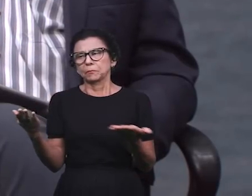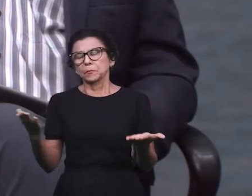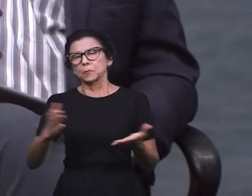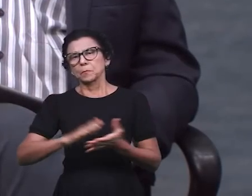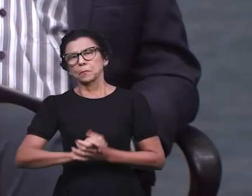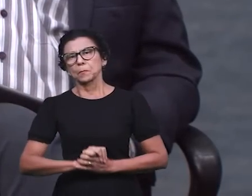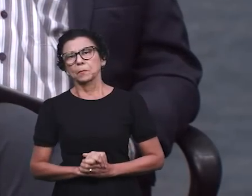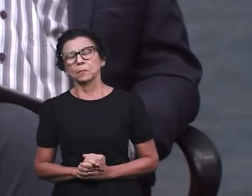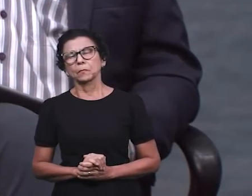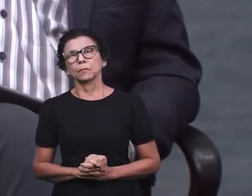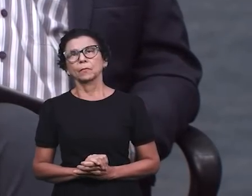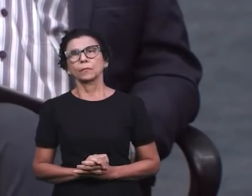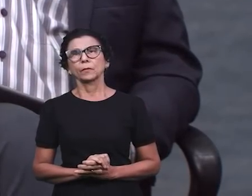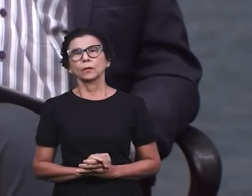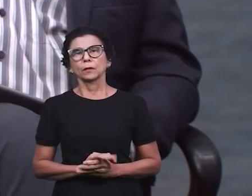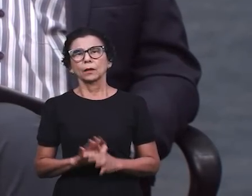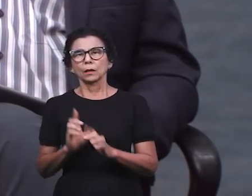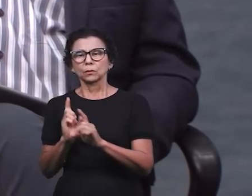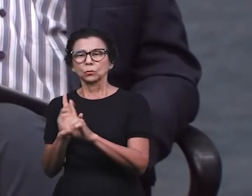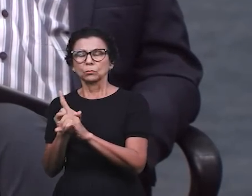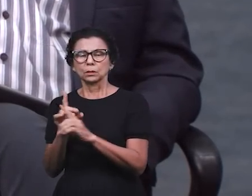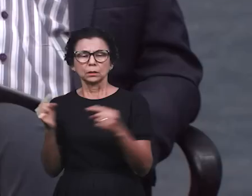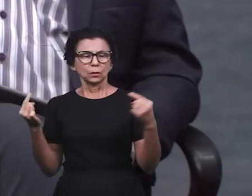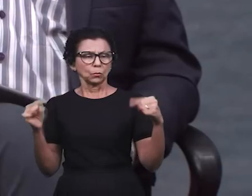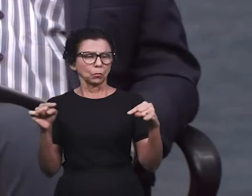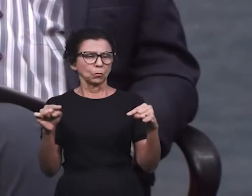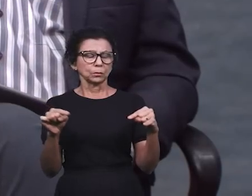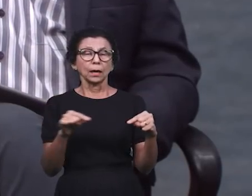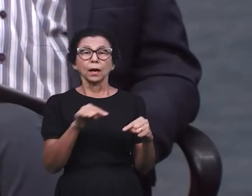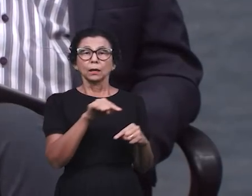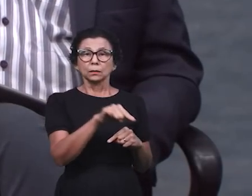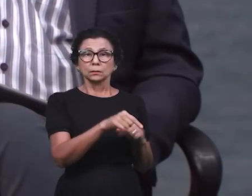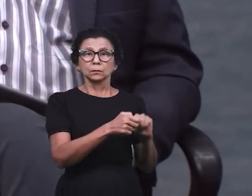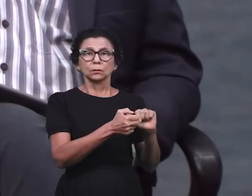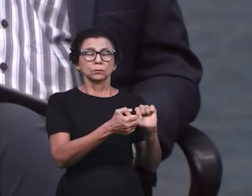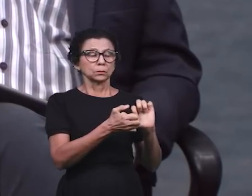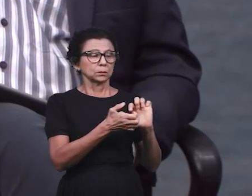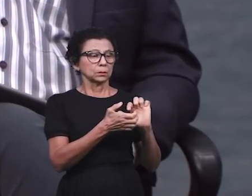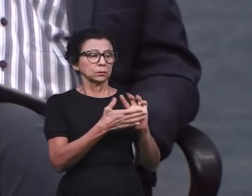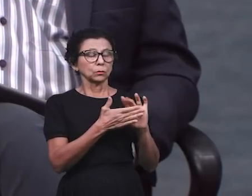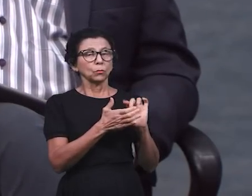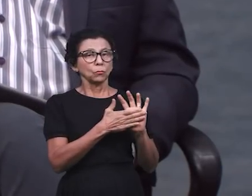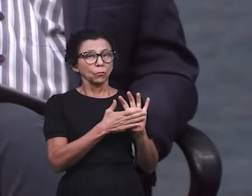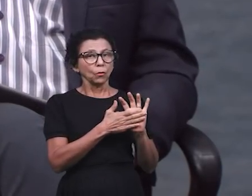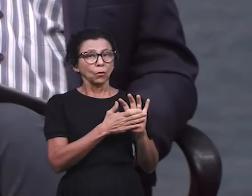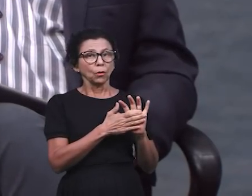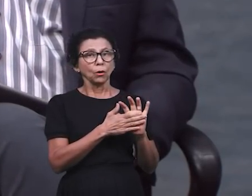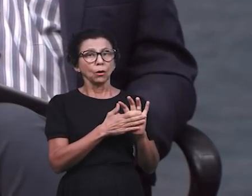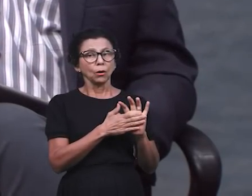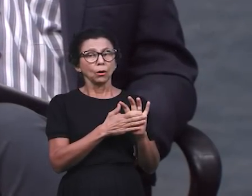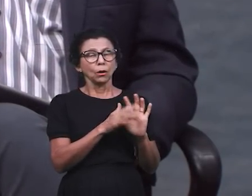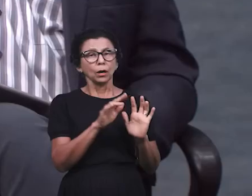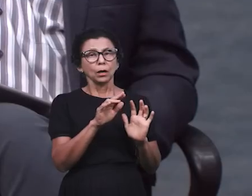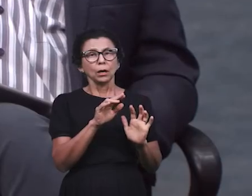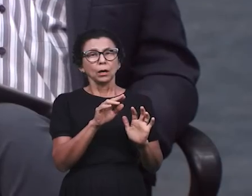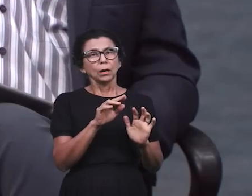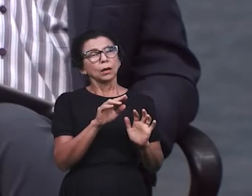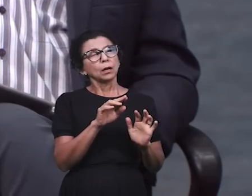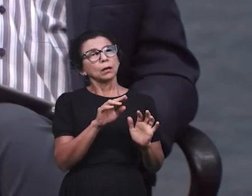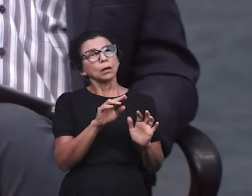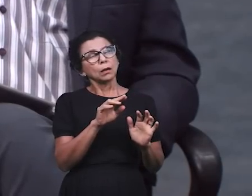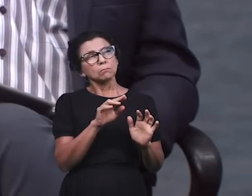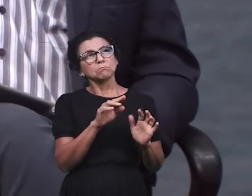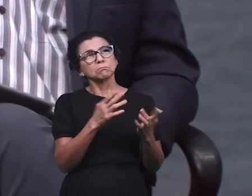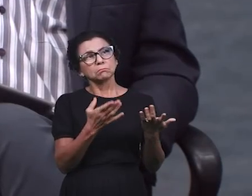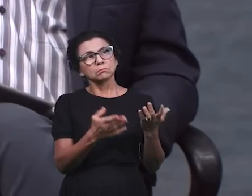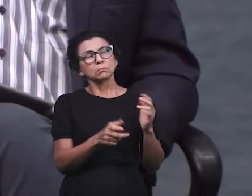que o louvor, ou a música, ou aquele hino, para usar a expressão mais correta, fira a palavra. Mas são